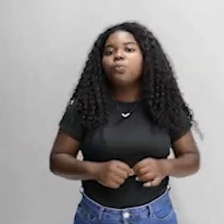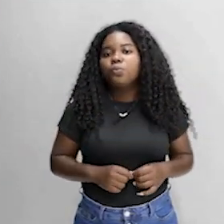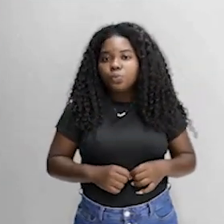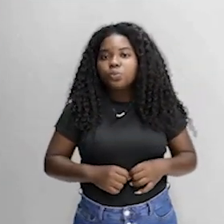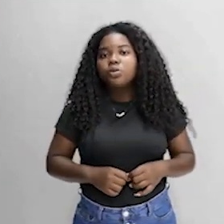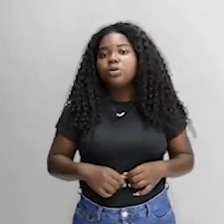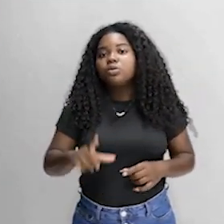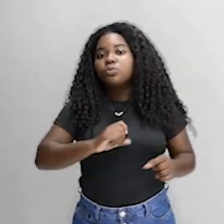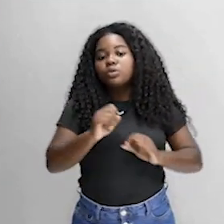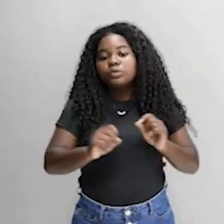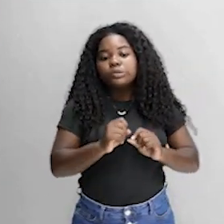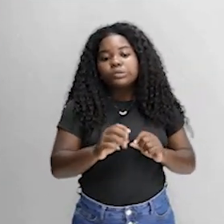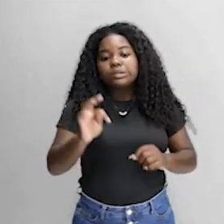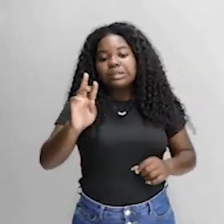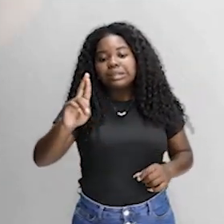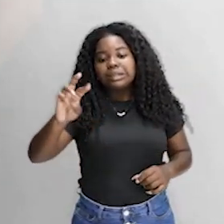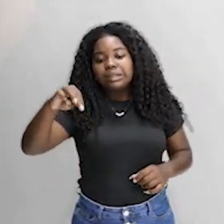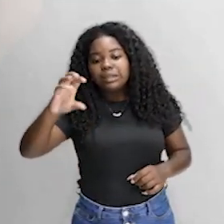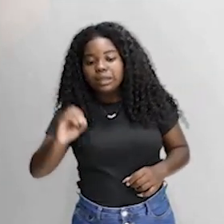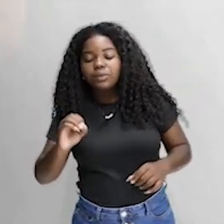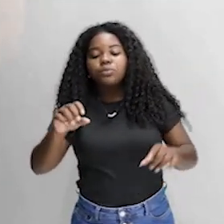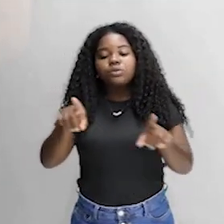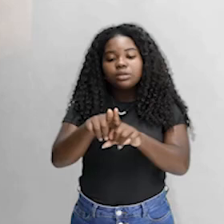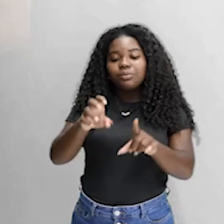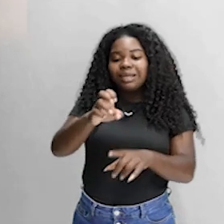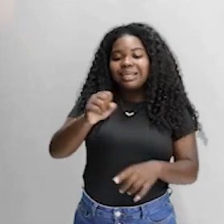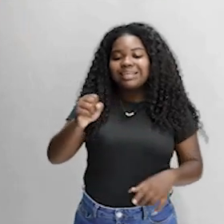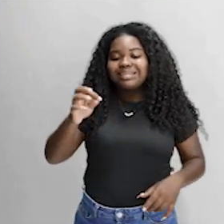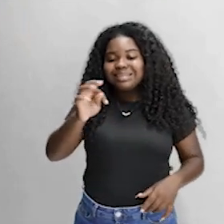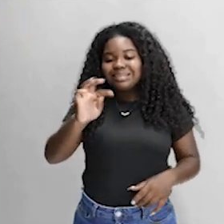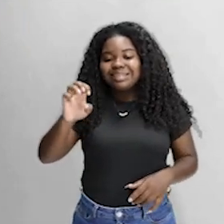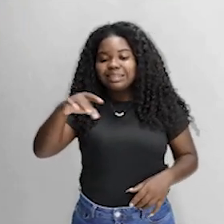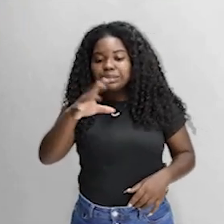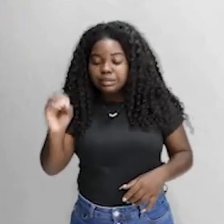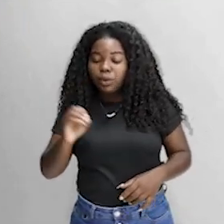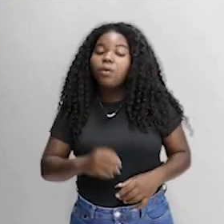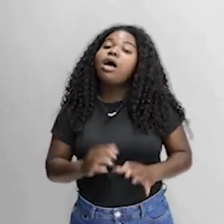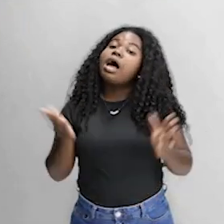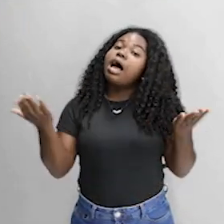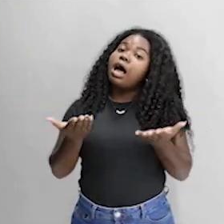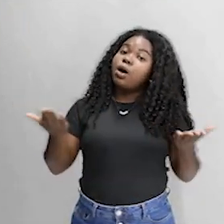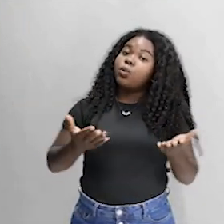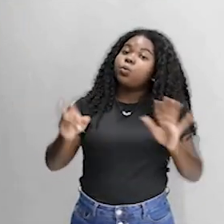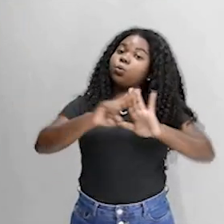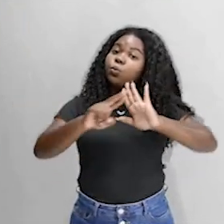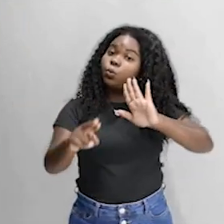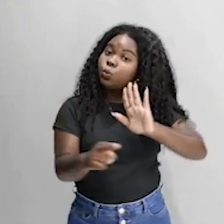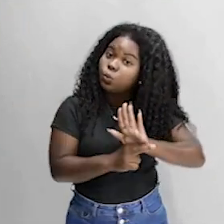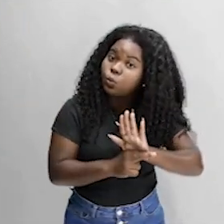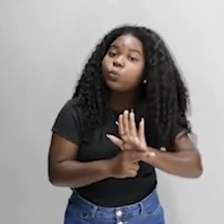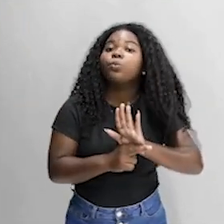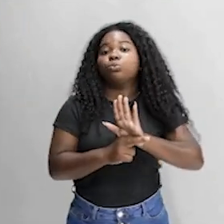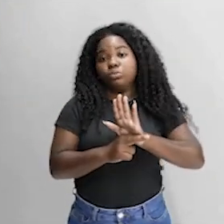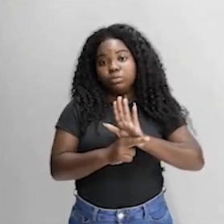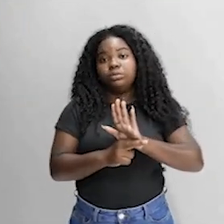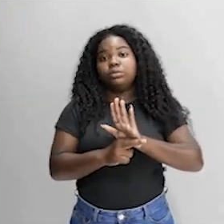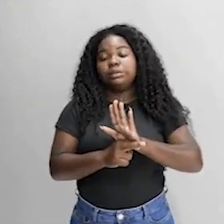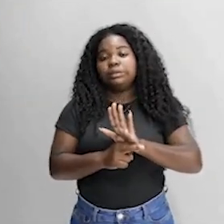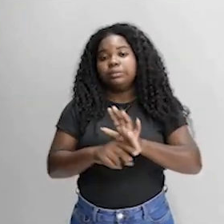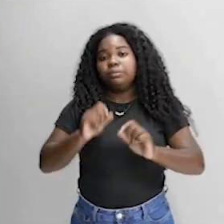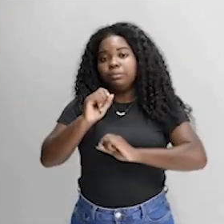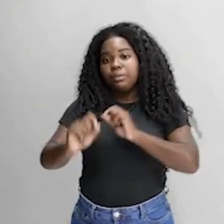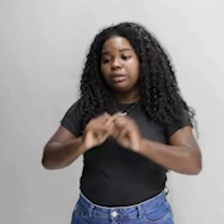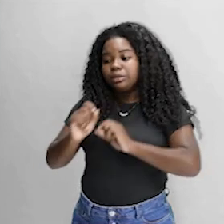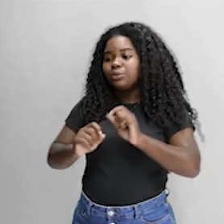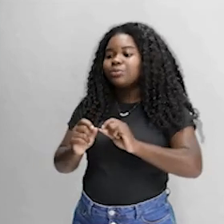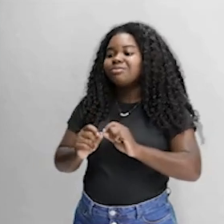aos termos e quanto à extensão. Agora vem um detalhe. Existem regras para que este silogismo aqui ele seja